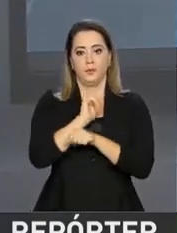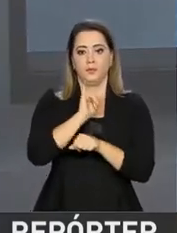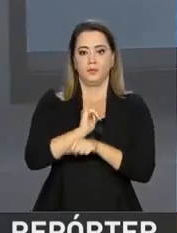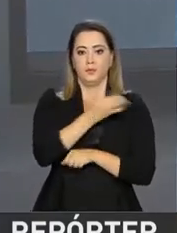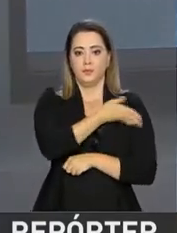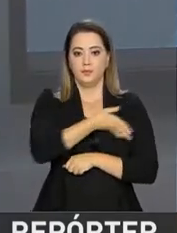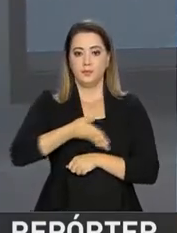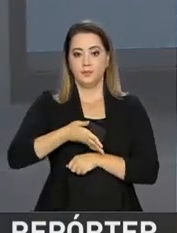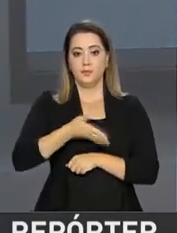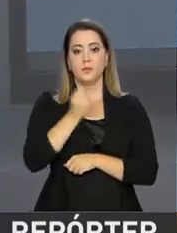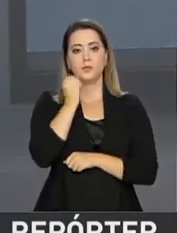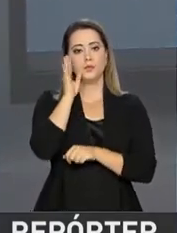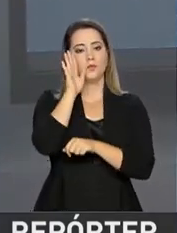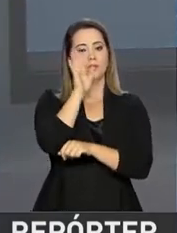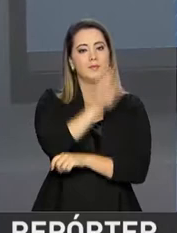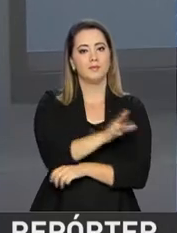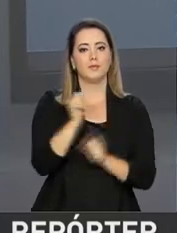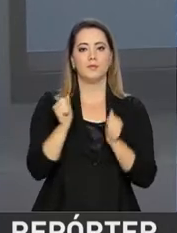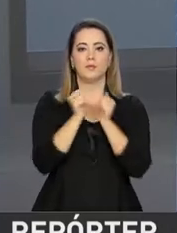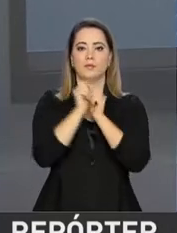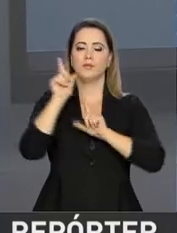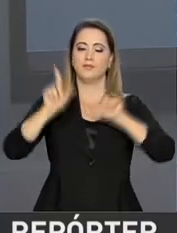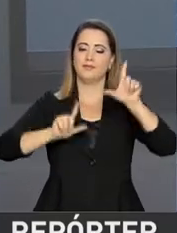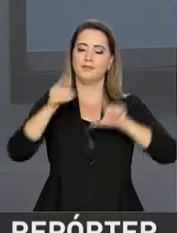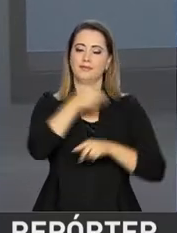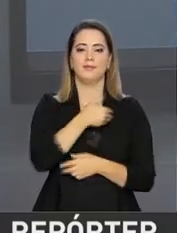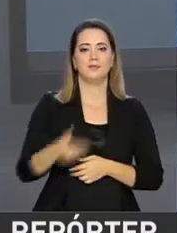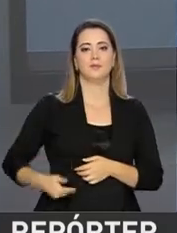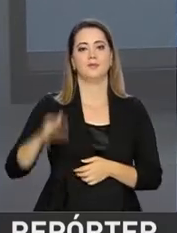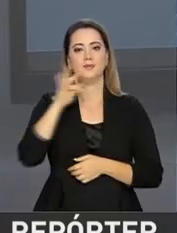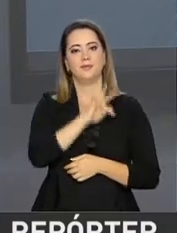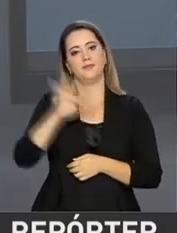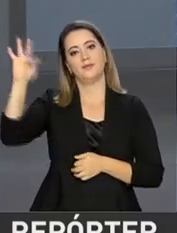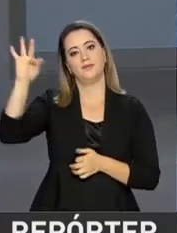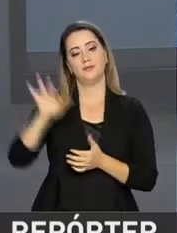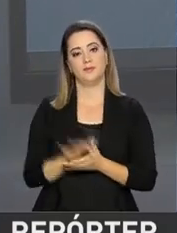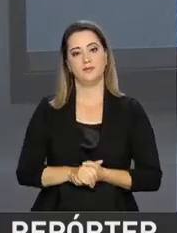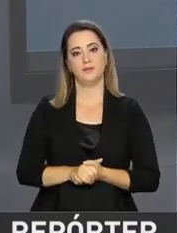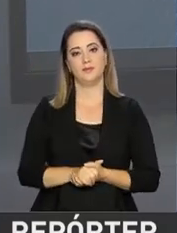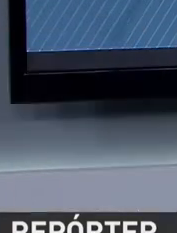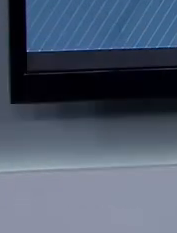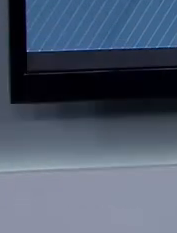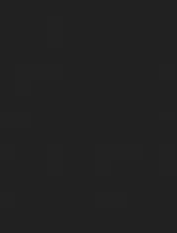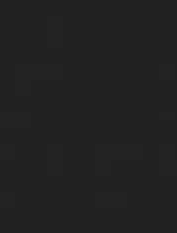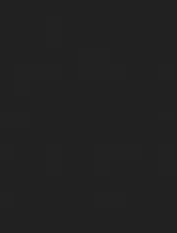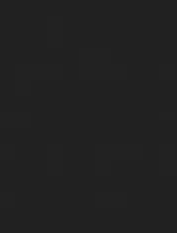uma boa tarde continue com a gente na nbr a tv do governo federal